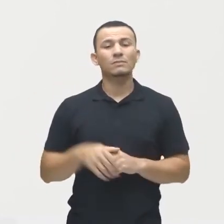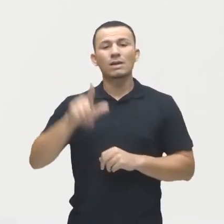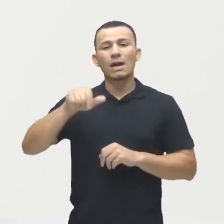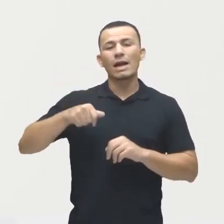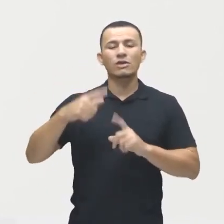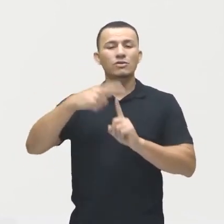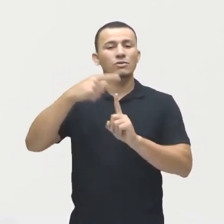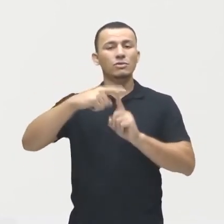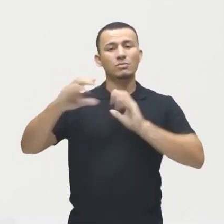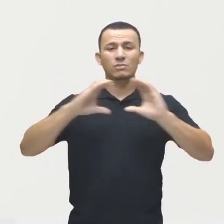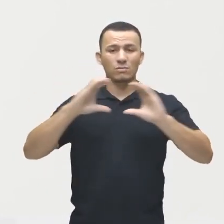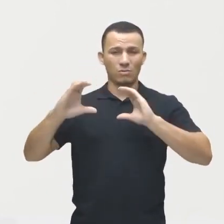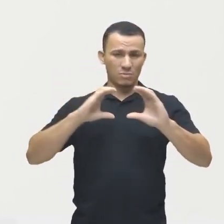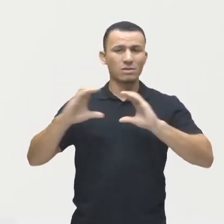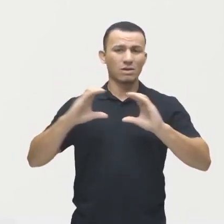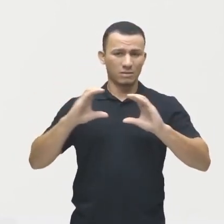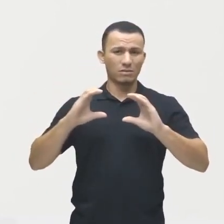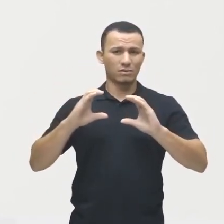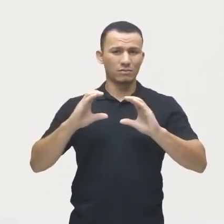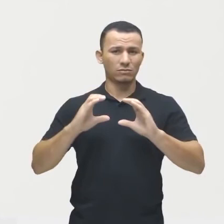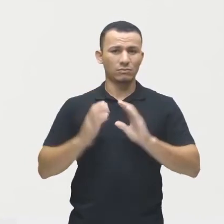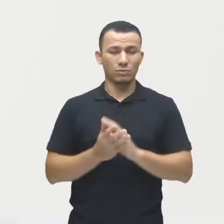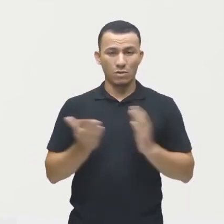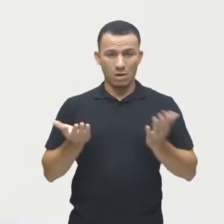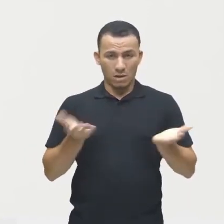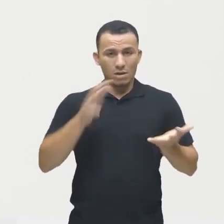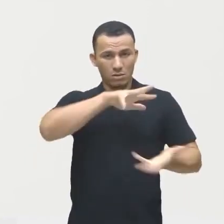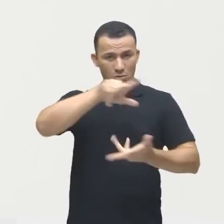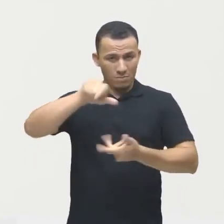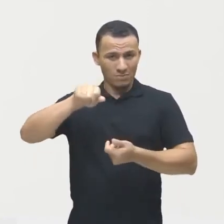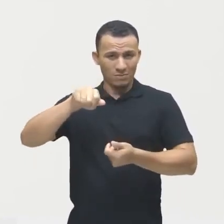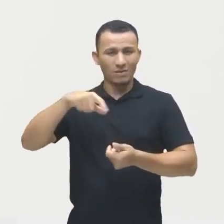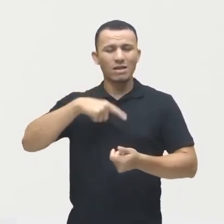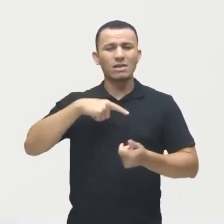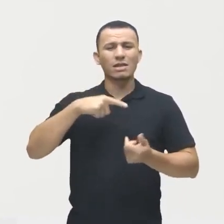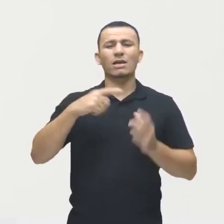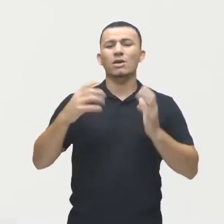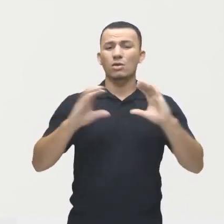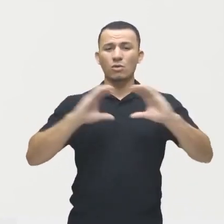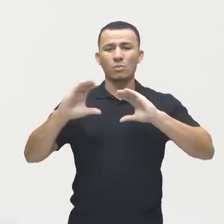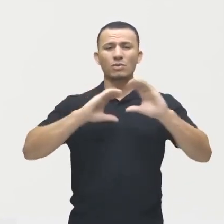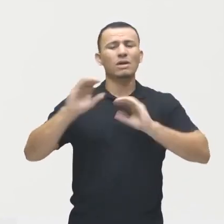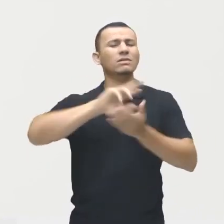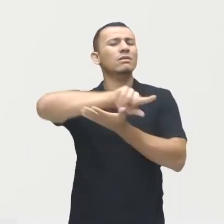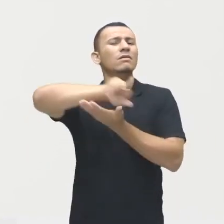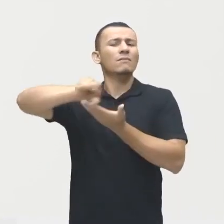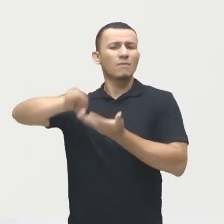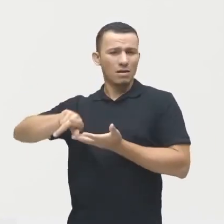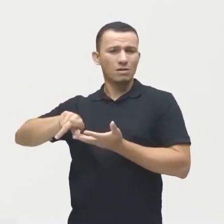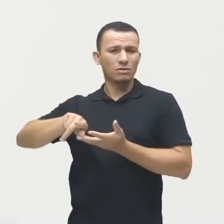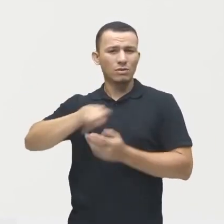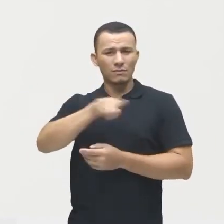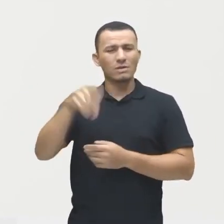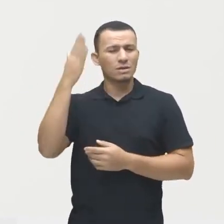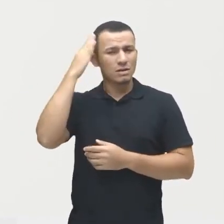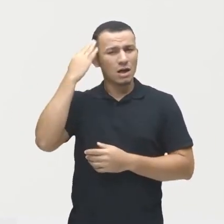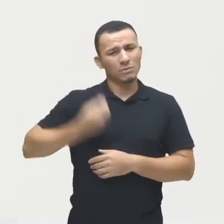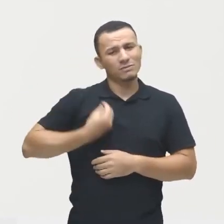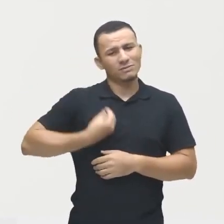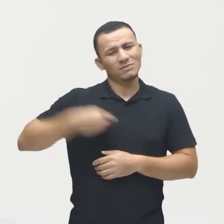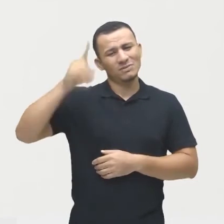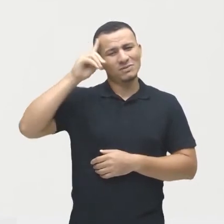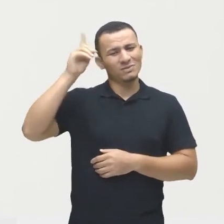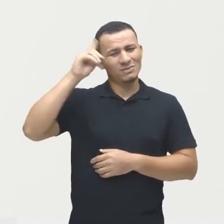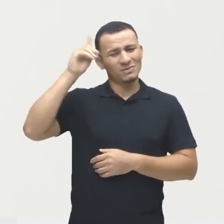vocês perceberem que no nosso mundo existe todo esse tipo de comunicação e que vocês vivem isso no dia a dia de vocês, que não está